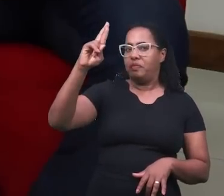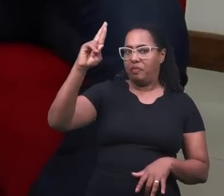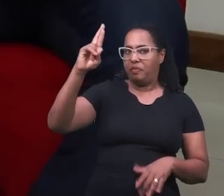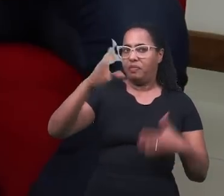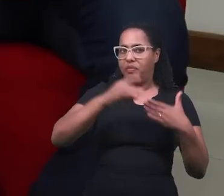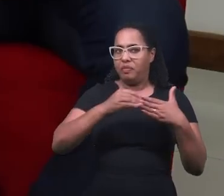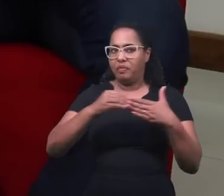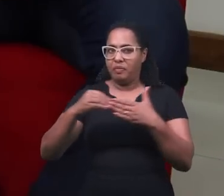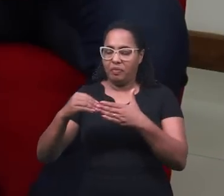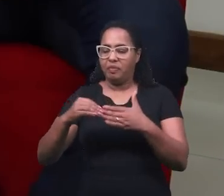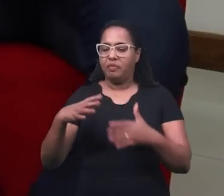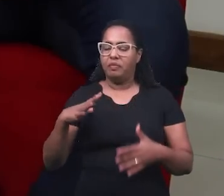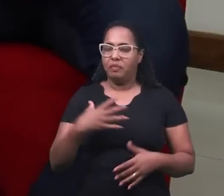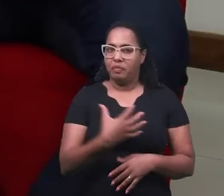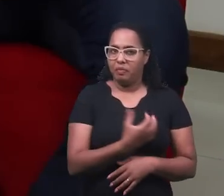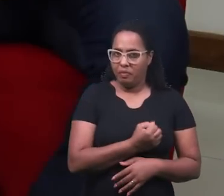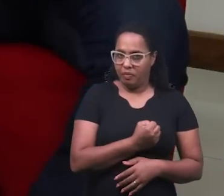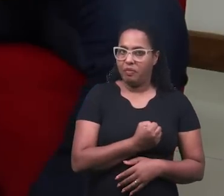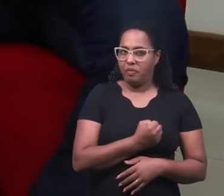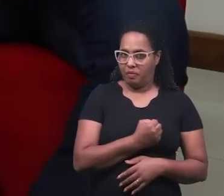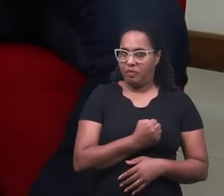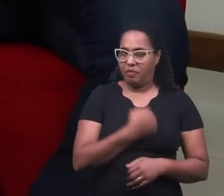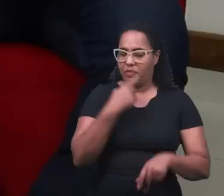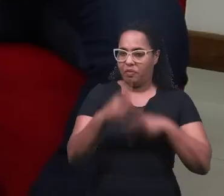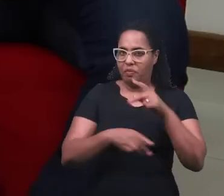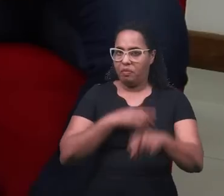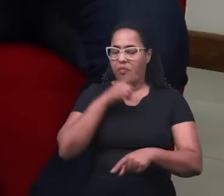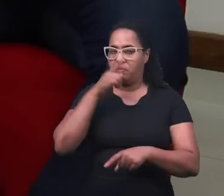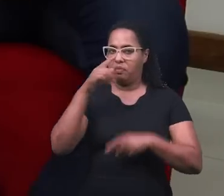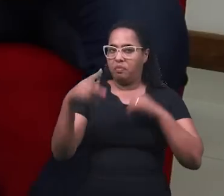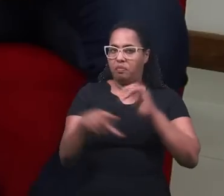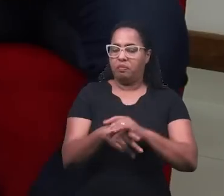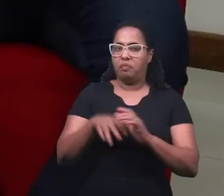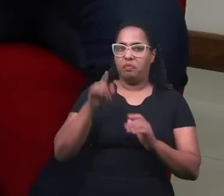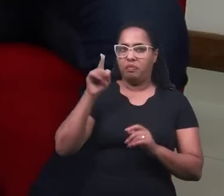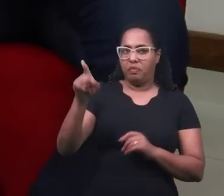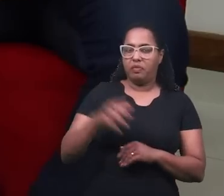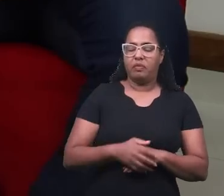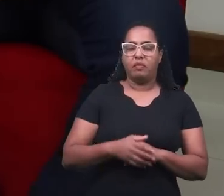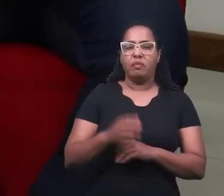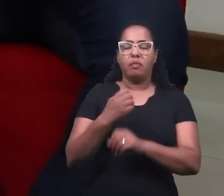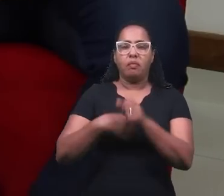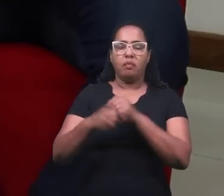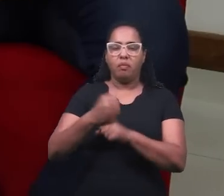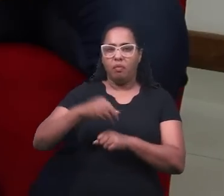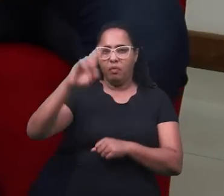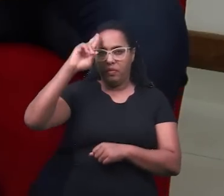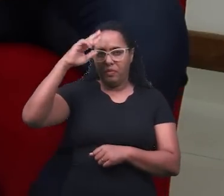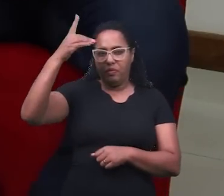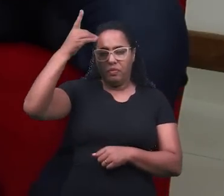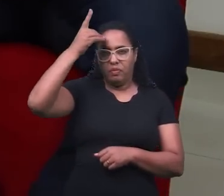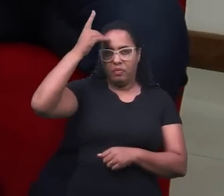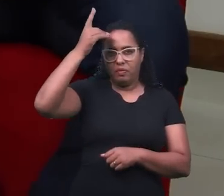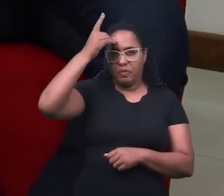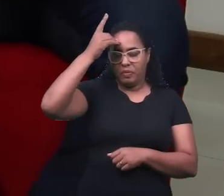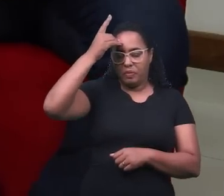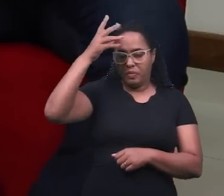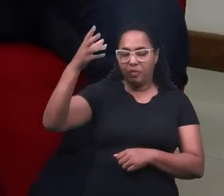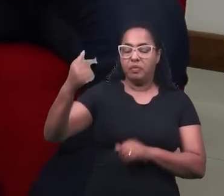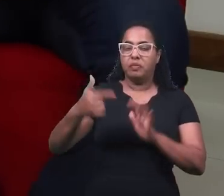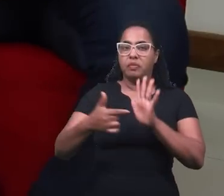para alcançar os nativos. Alguns anos atrás, o Senhor nos deu um dom dizendo que o Senhor estaria